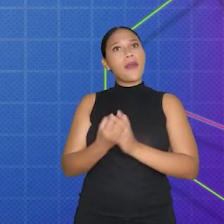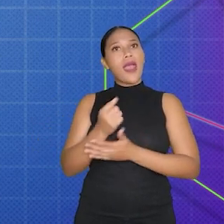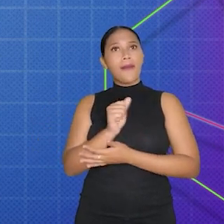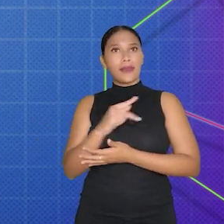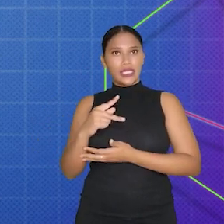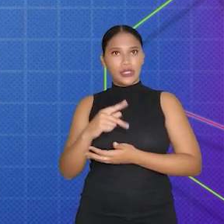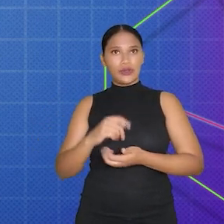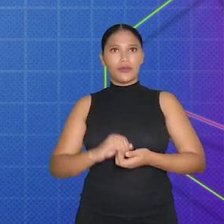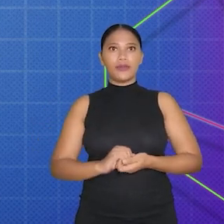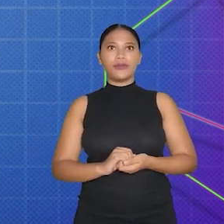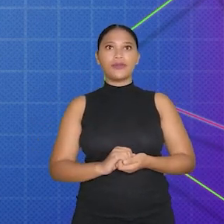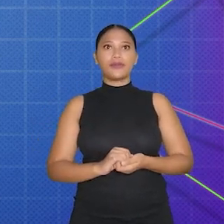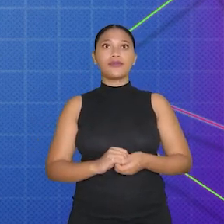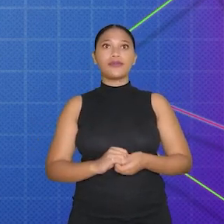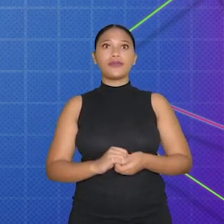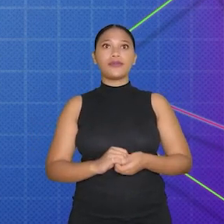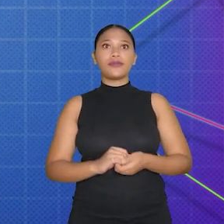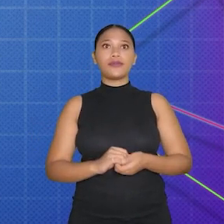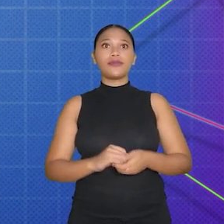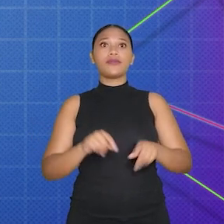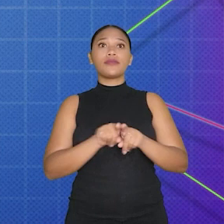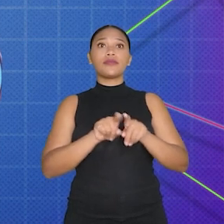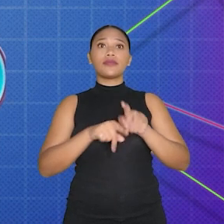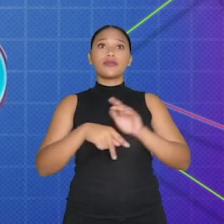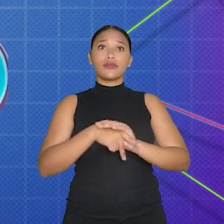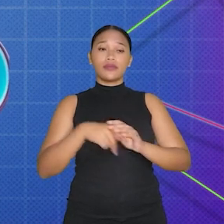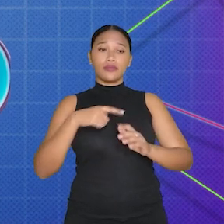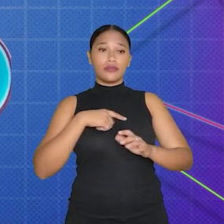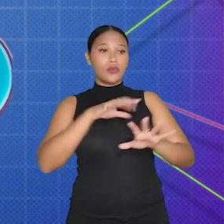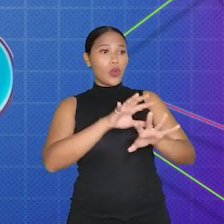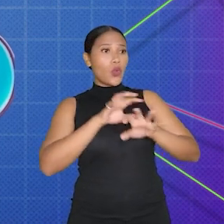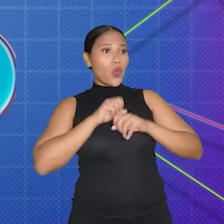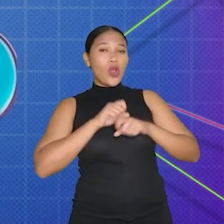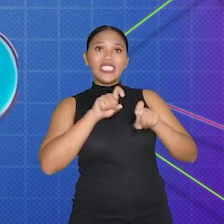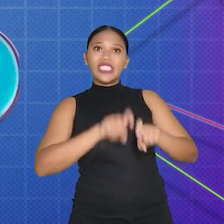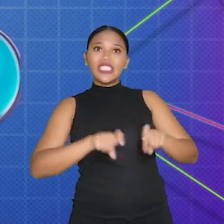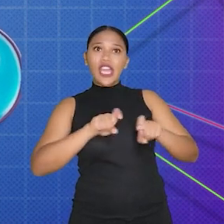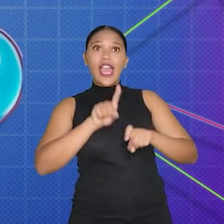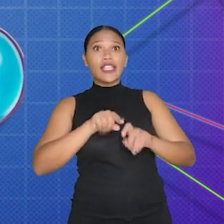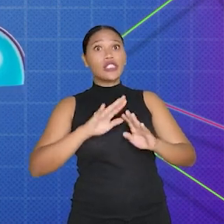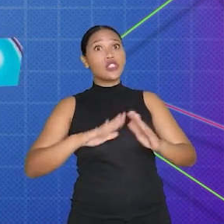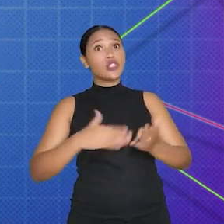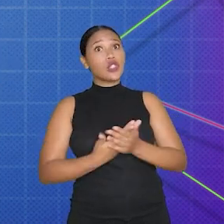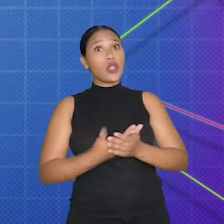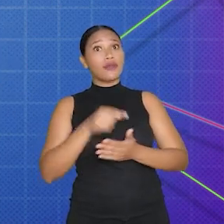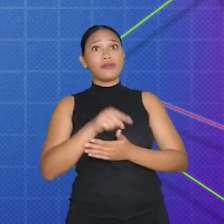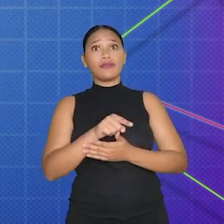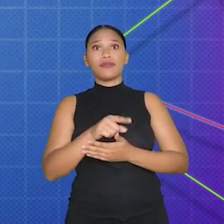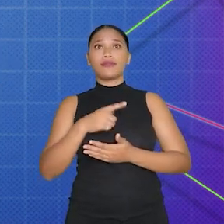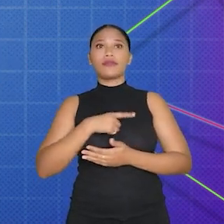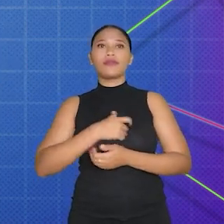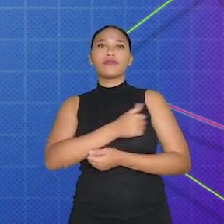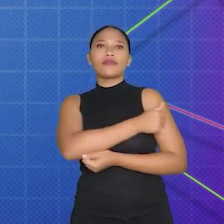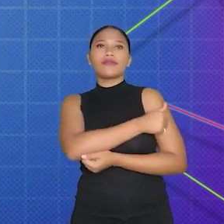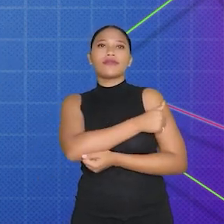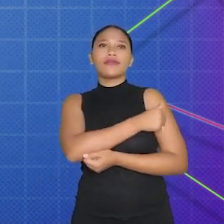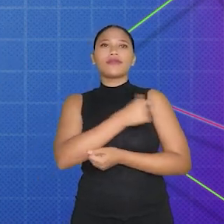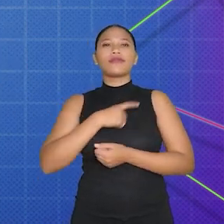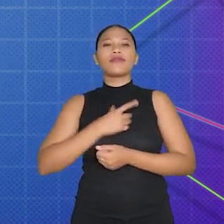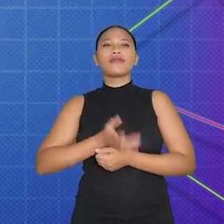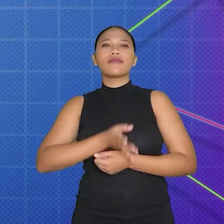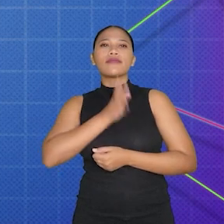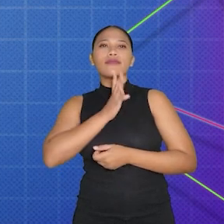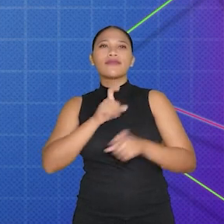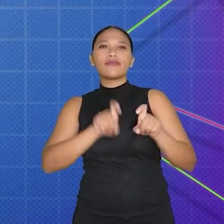e desenvolvimento de aplicativos. Navegação na internet. O desenvolvimento da alfabetização digital começa na escola, onde os alunos